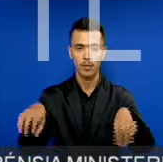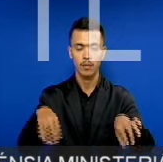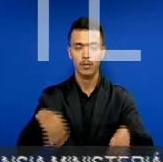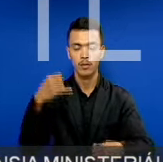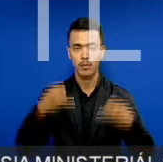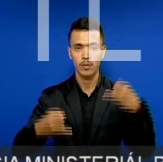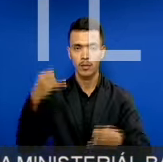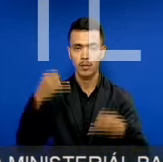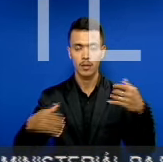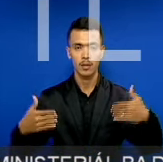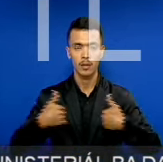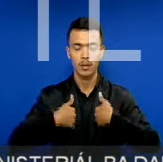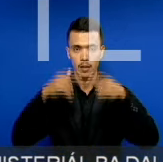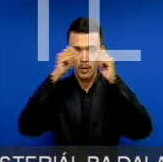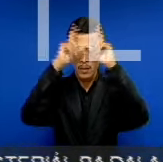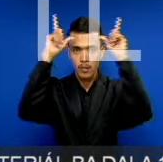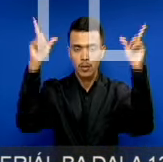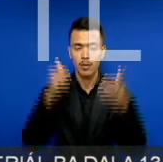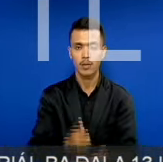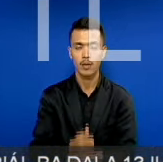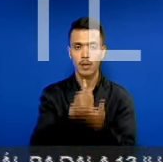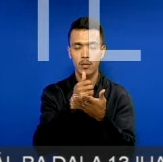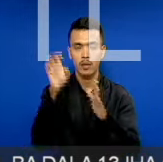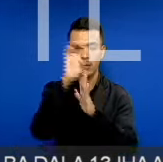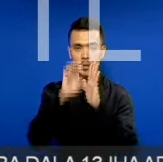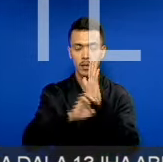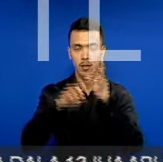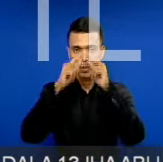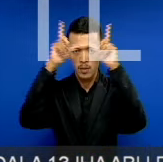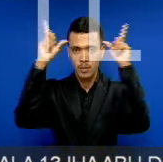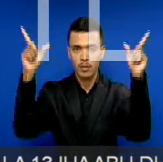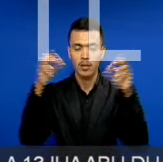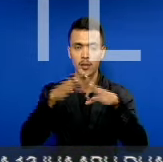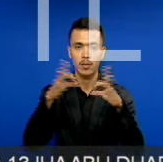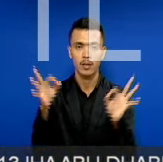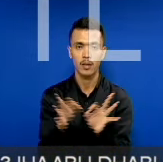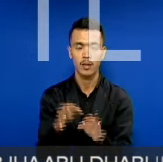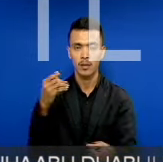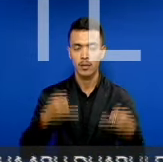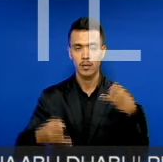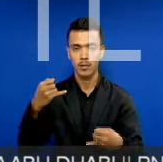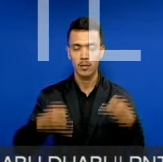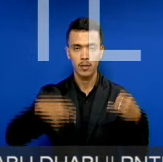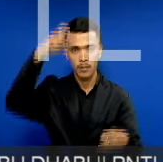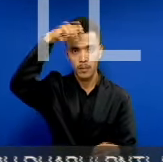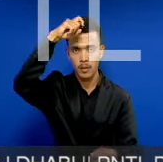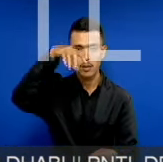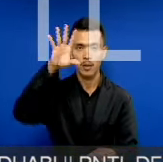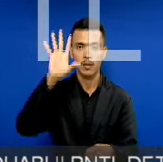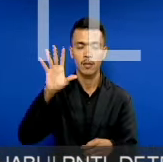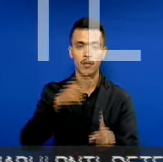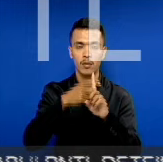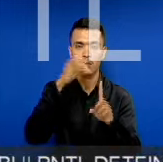sistema justiça e a Timor-Leste, onde ajuda Estado Timor-Leste ba reforma setor justiça. Perito na Lima, os Nações